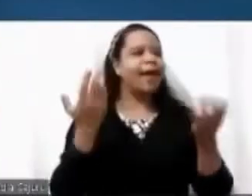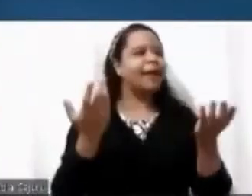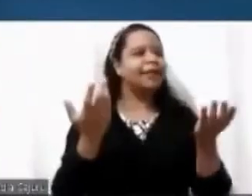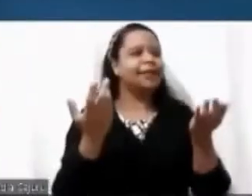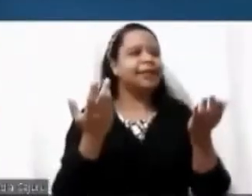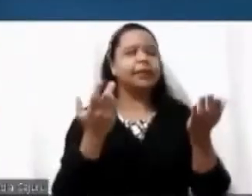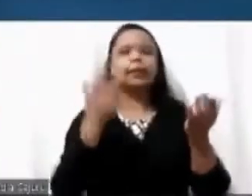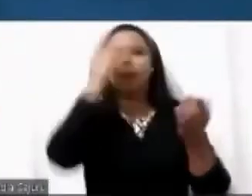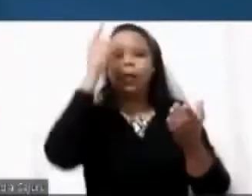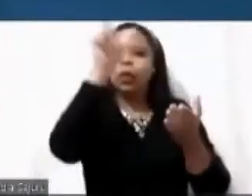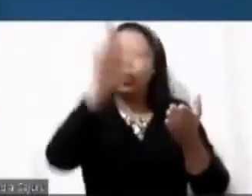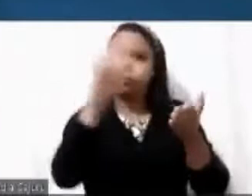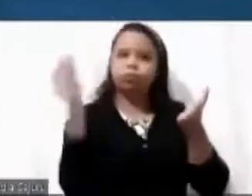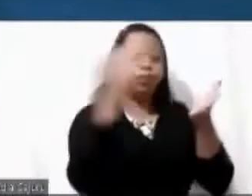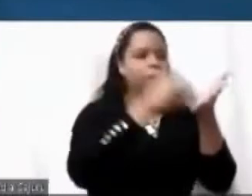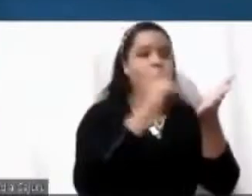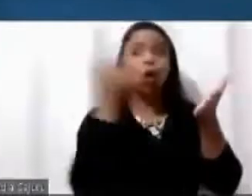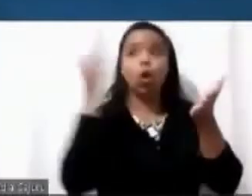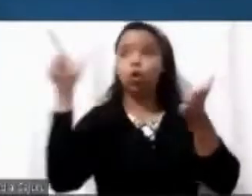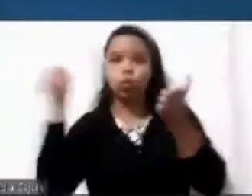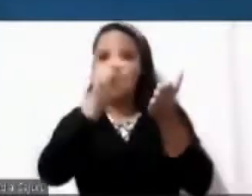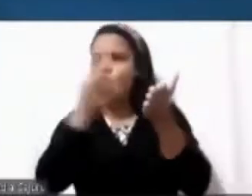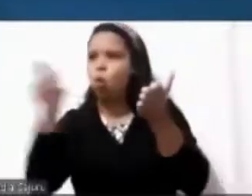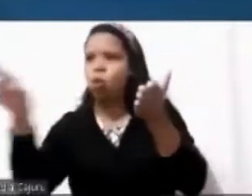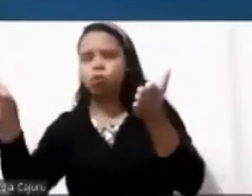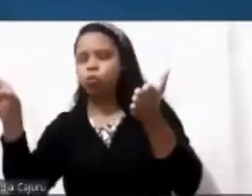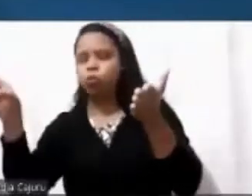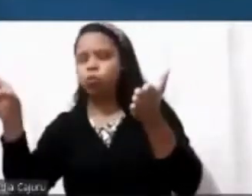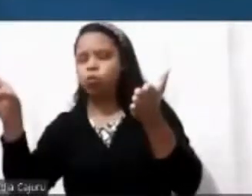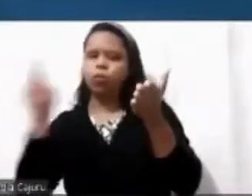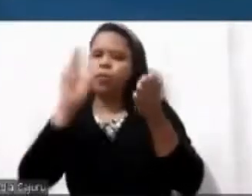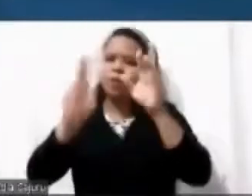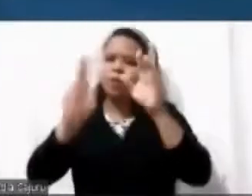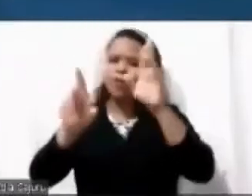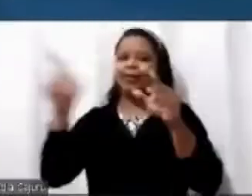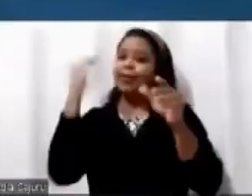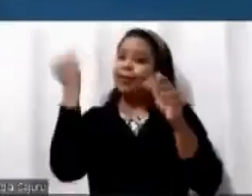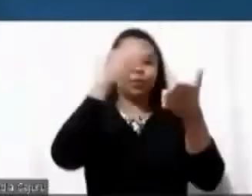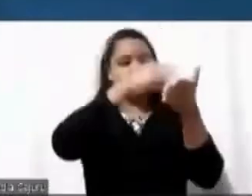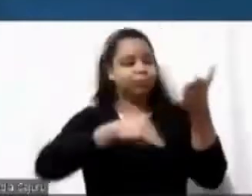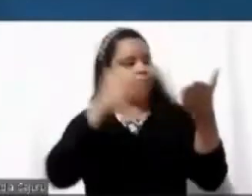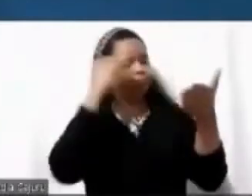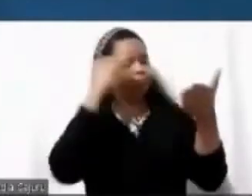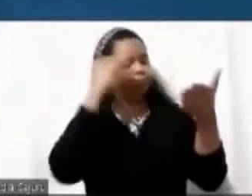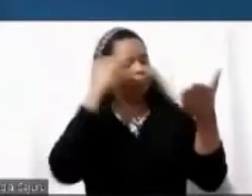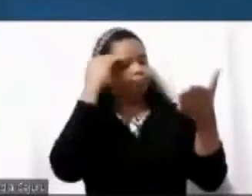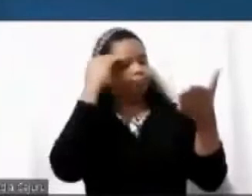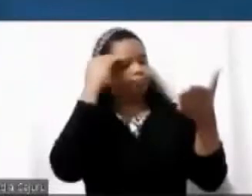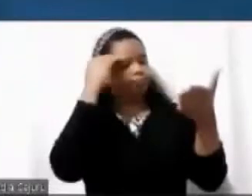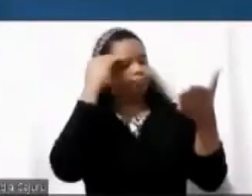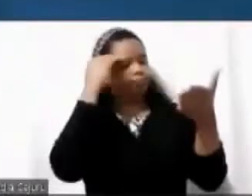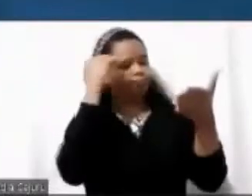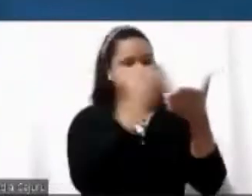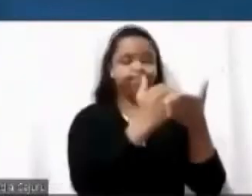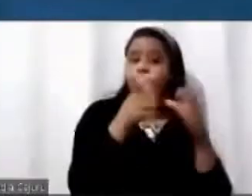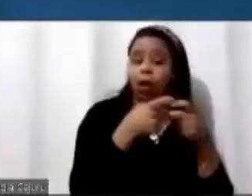talvez a busca por justamente uma assessoria jurídica melhor para